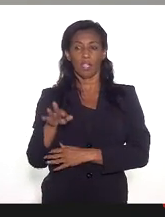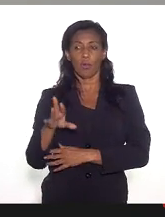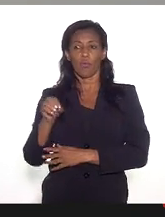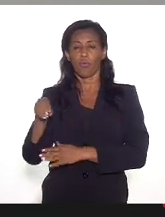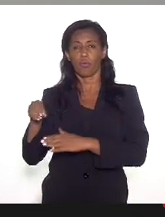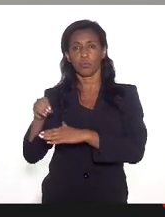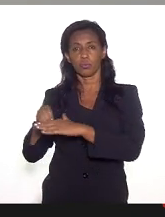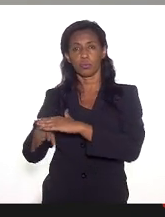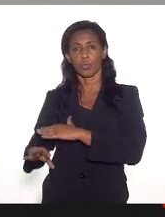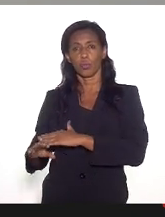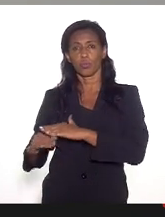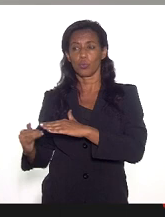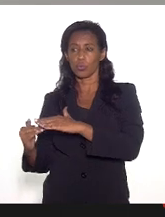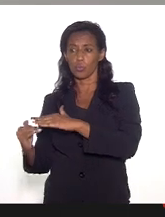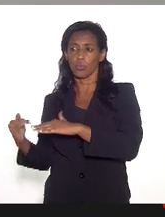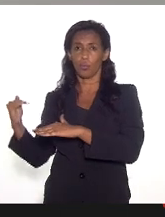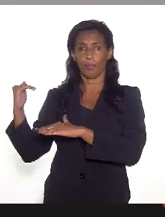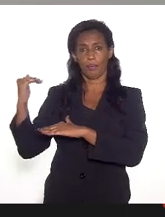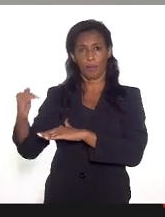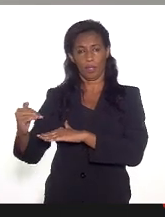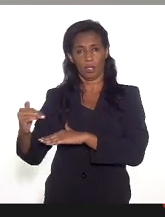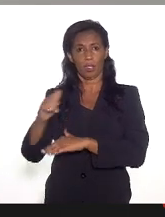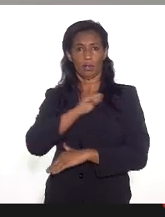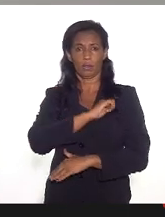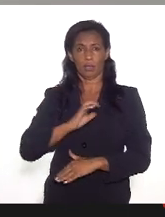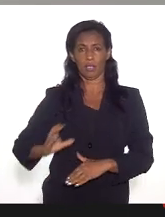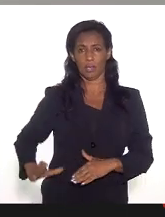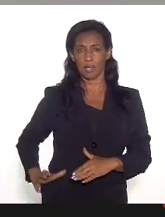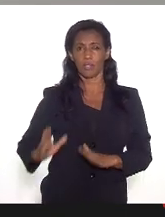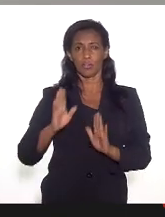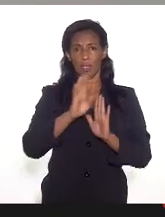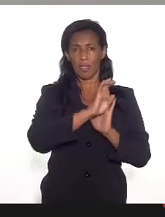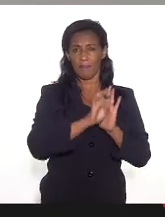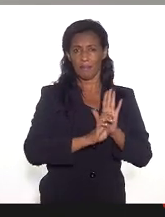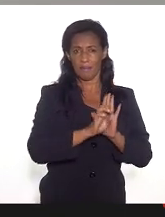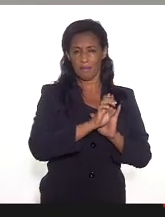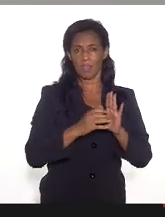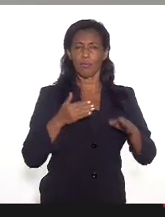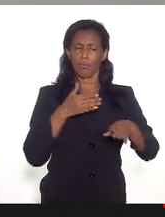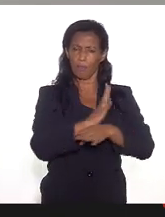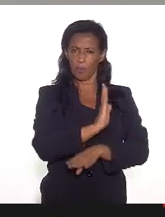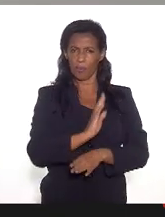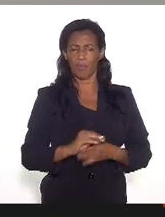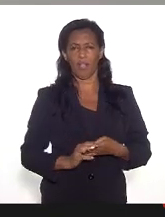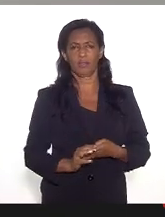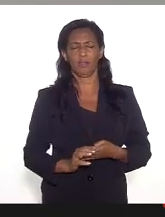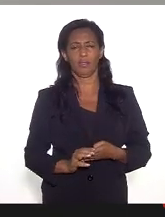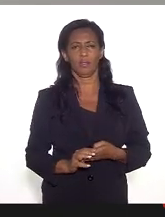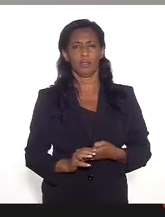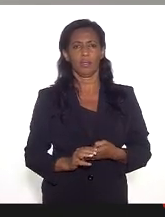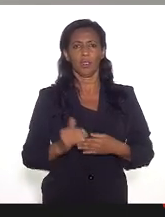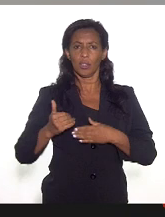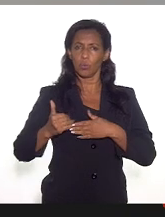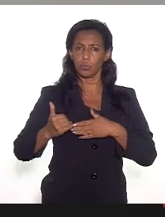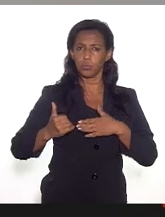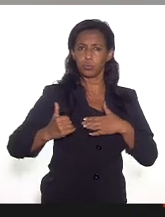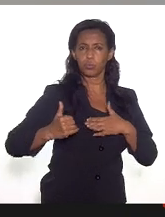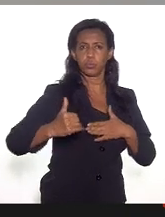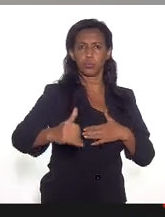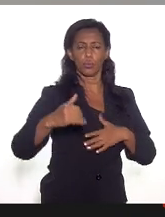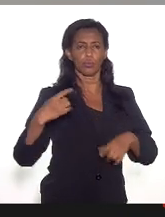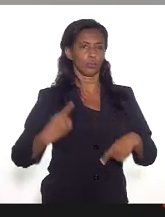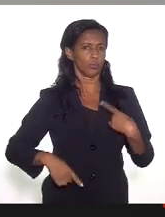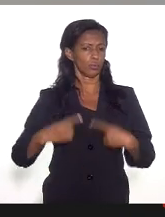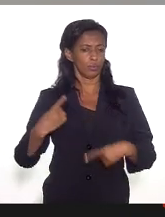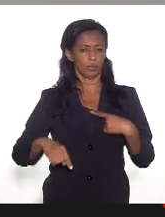Soberano. Não é? O deputado André Siliano propôs essa emenda ao Parlamento Fluminense, ela foi aprovada, e no transcurso do